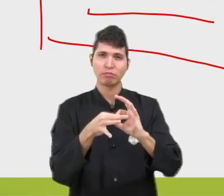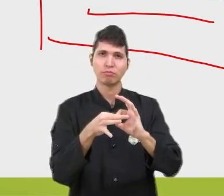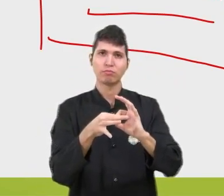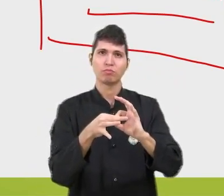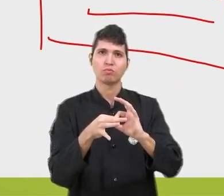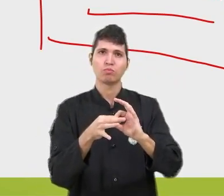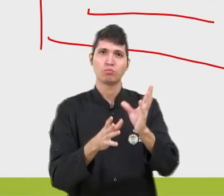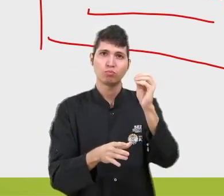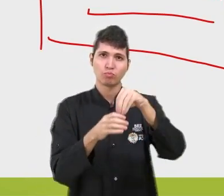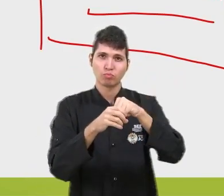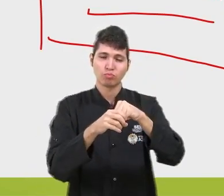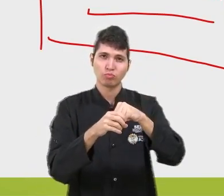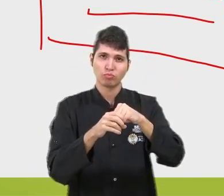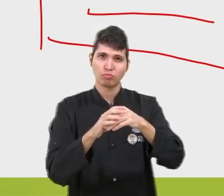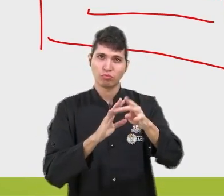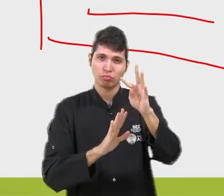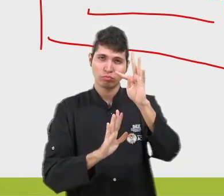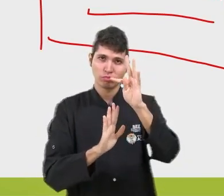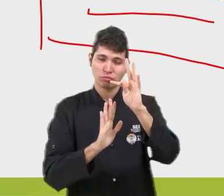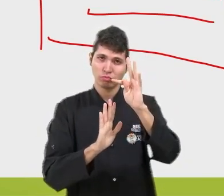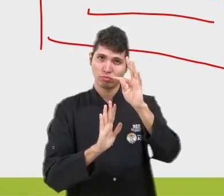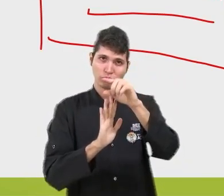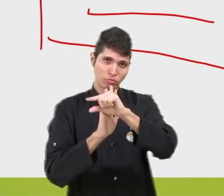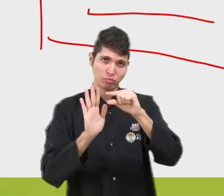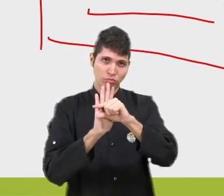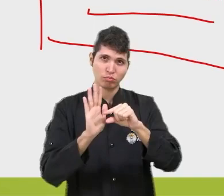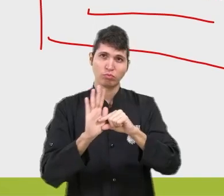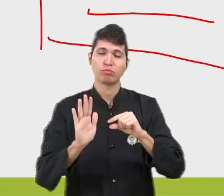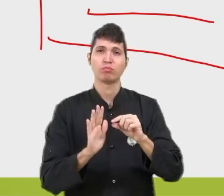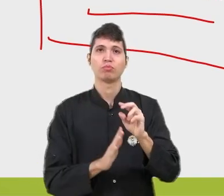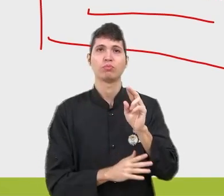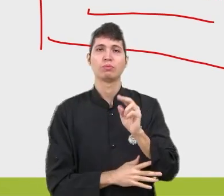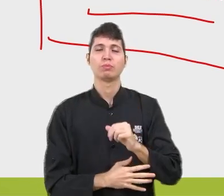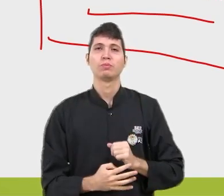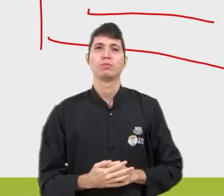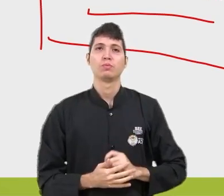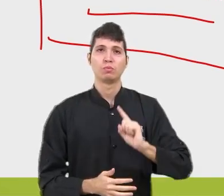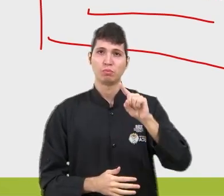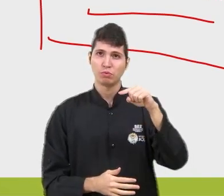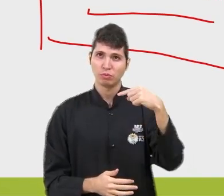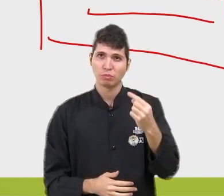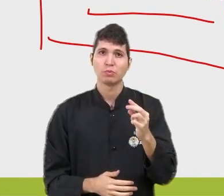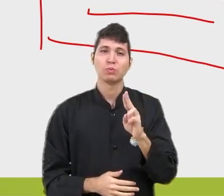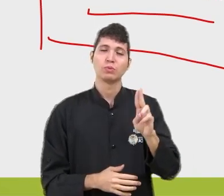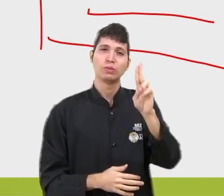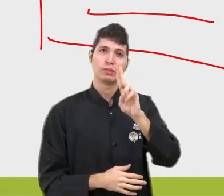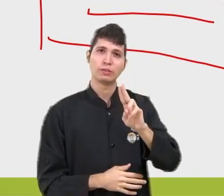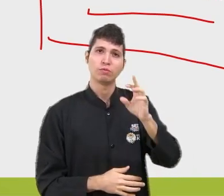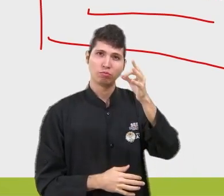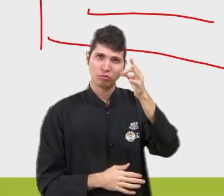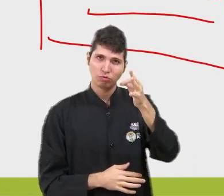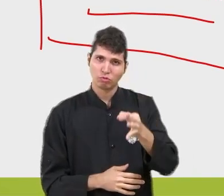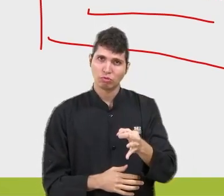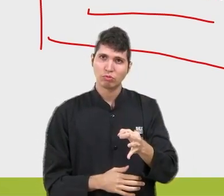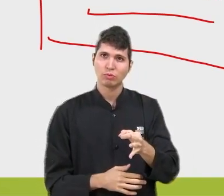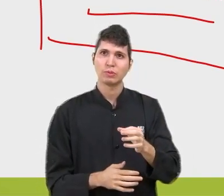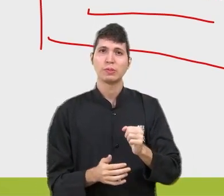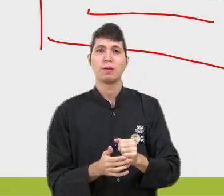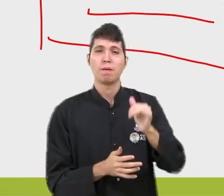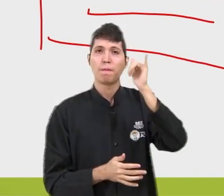interparagrafais. Próximo, usar conectivos de maneira adequada e sem falha. E